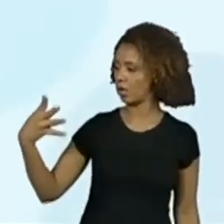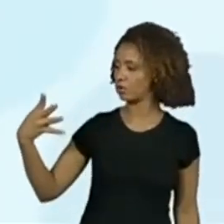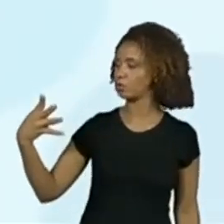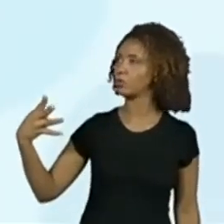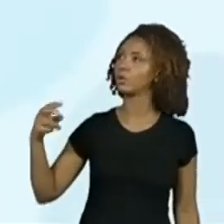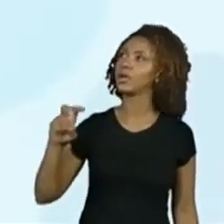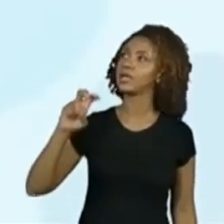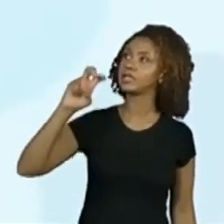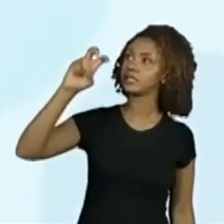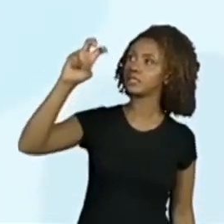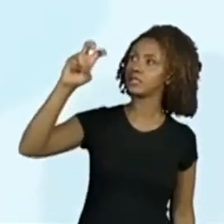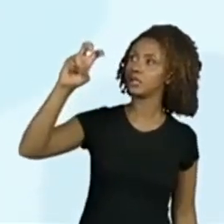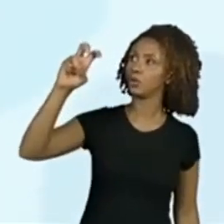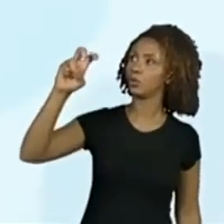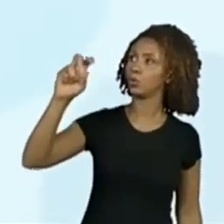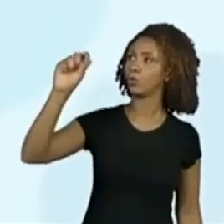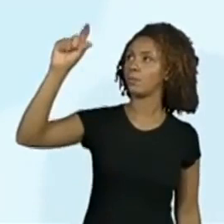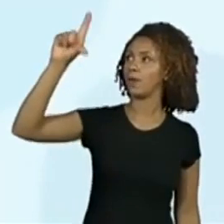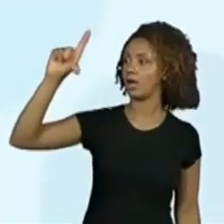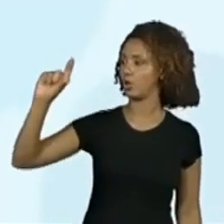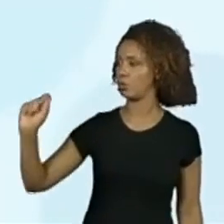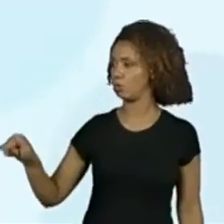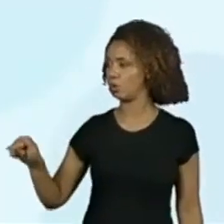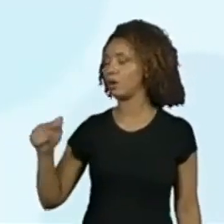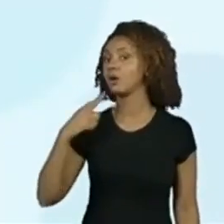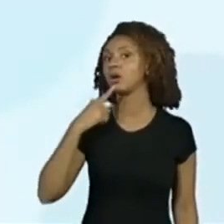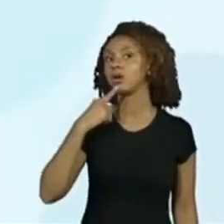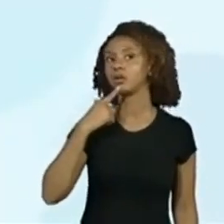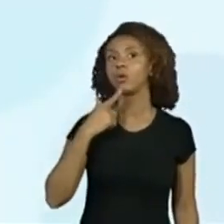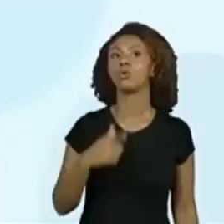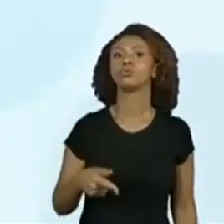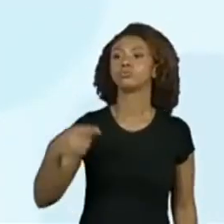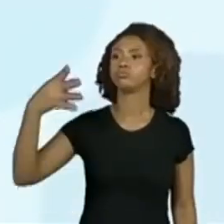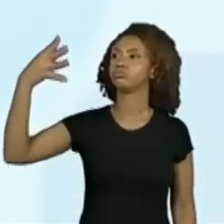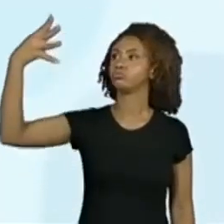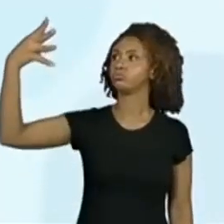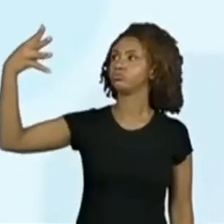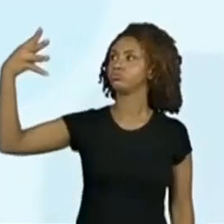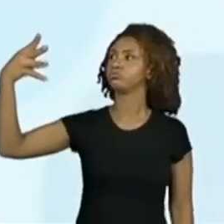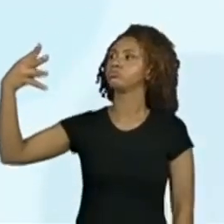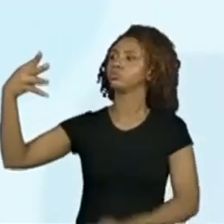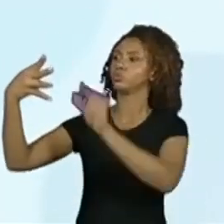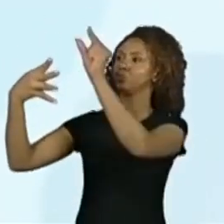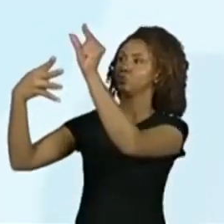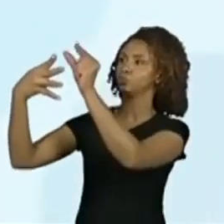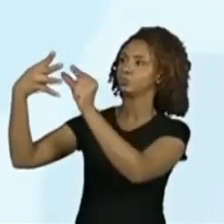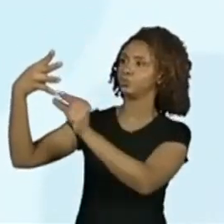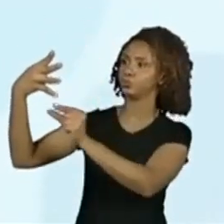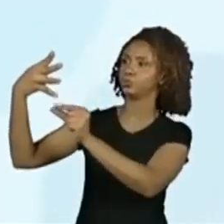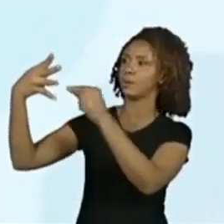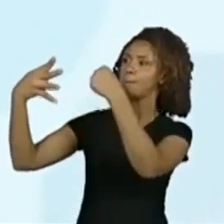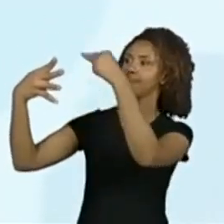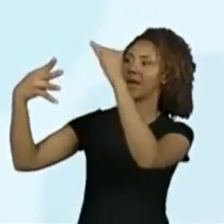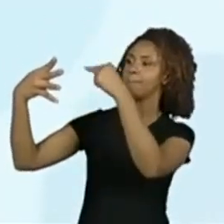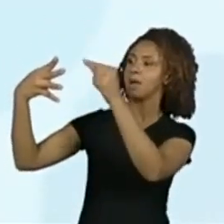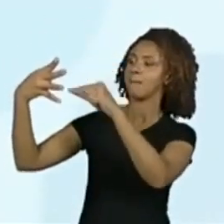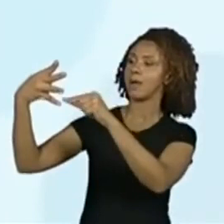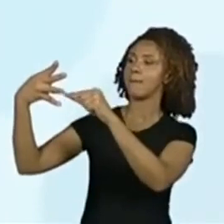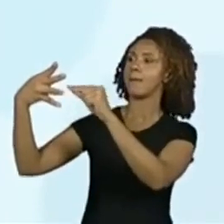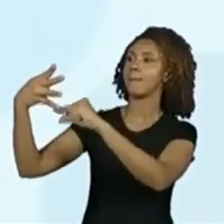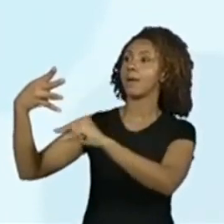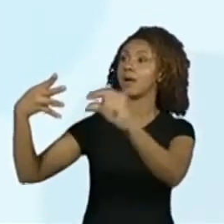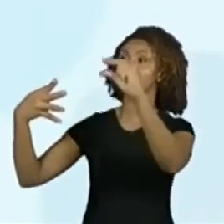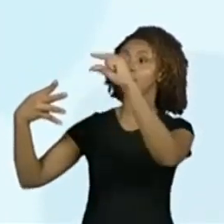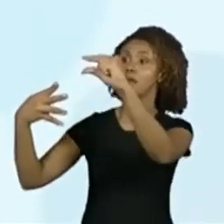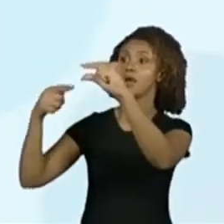maior que quatro então então eu marquei a primeira coluna inteira e então marquei mais um até